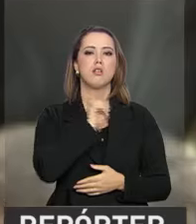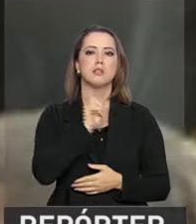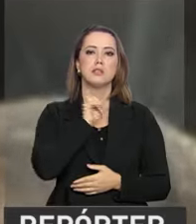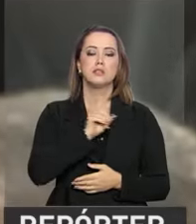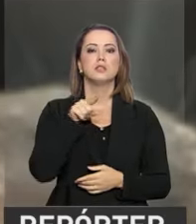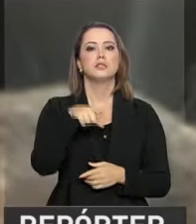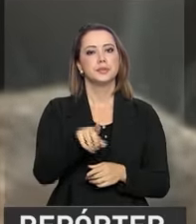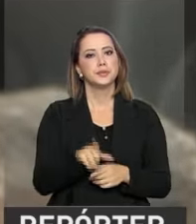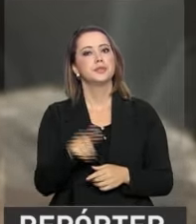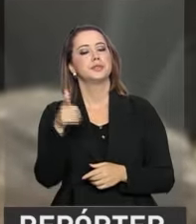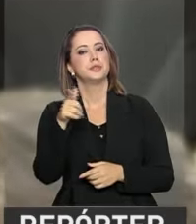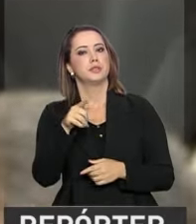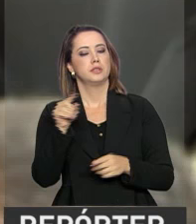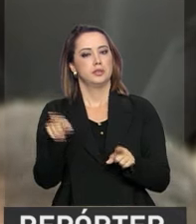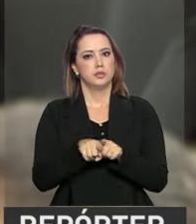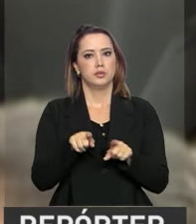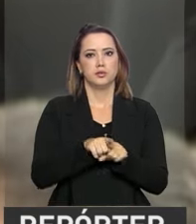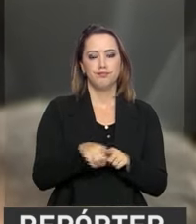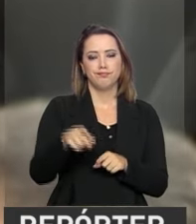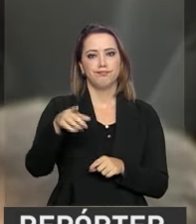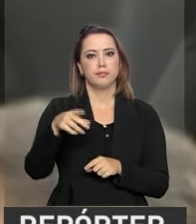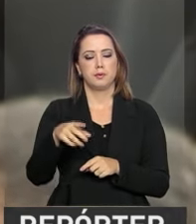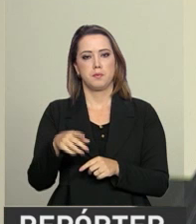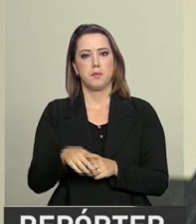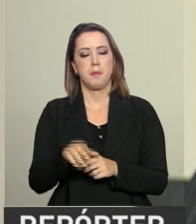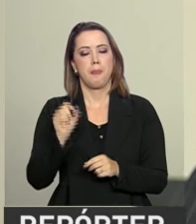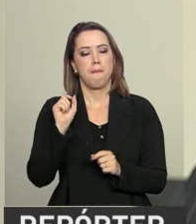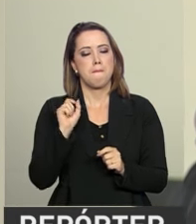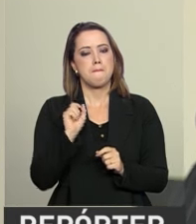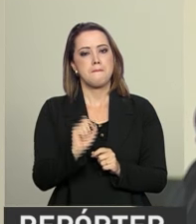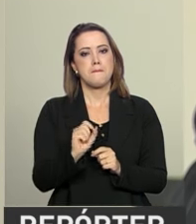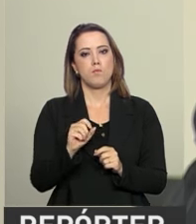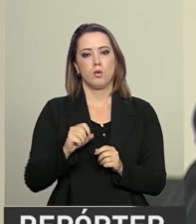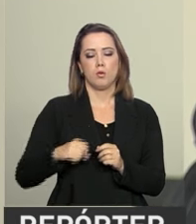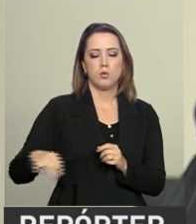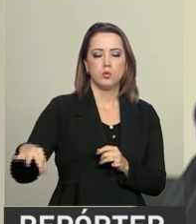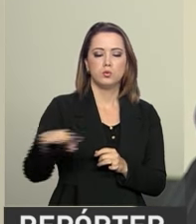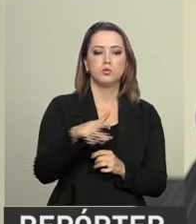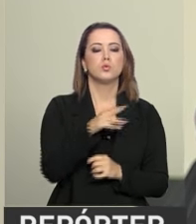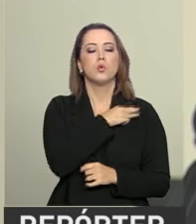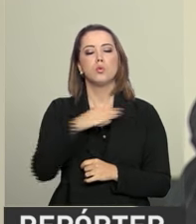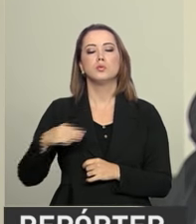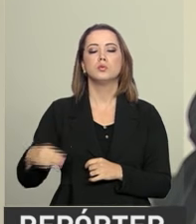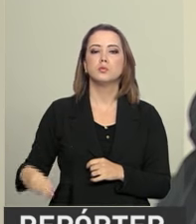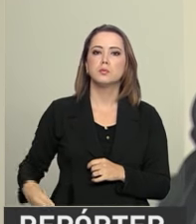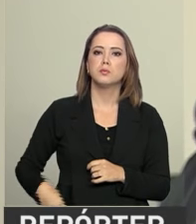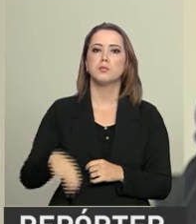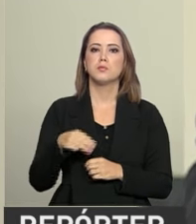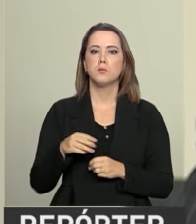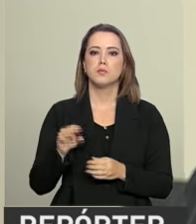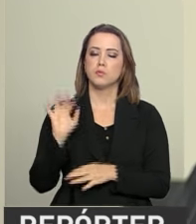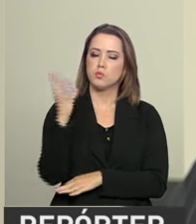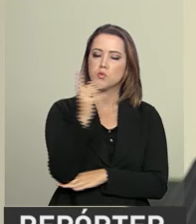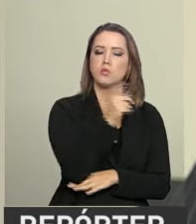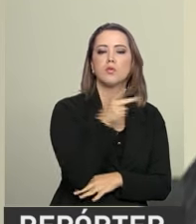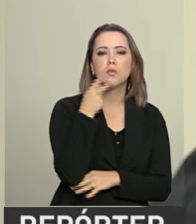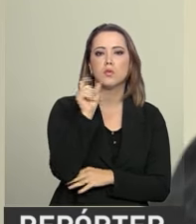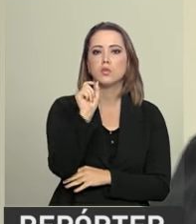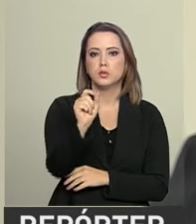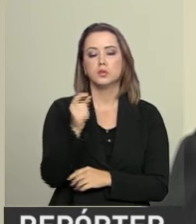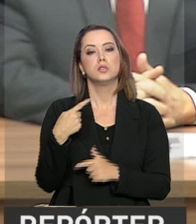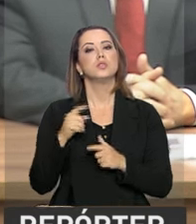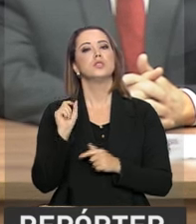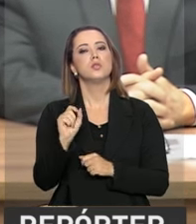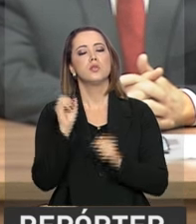lama e das etnias indígenas que vivem ao longo do Rio Doce. O ministro do Meio Ambiente disse que as medidas para minimizar os efeitos